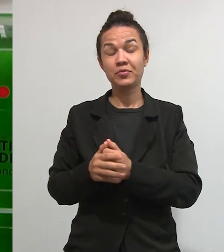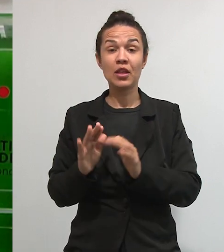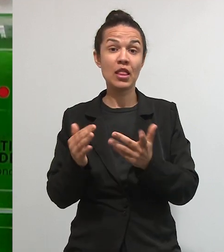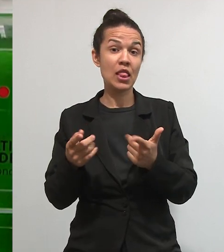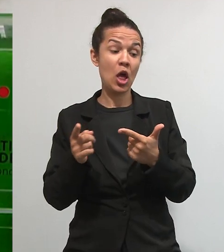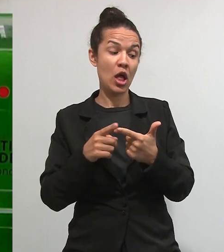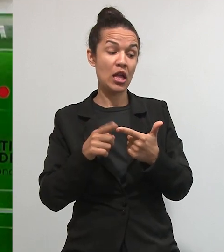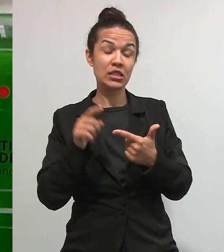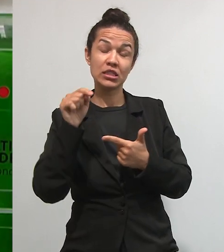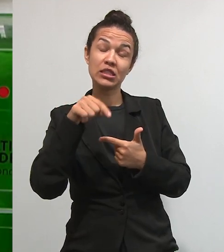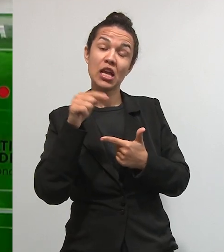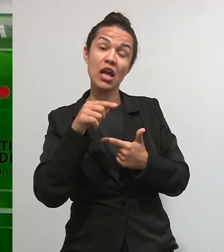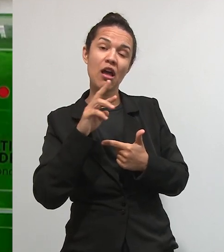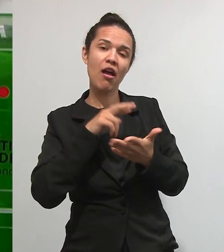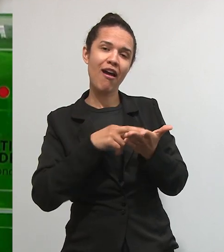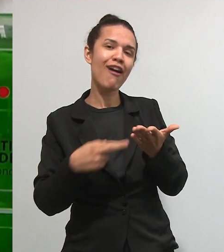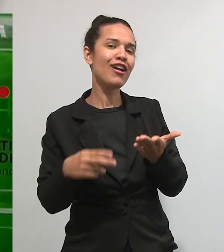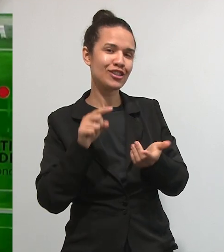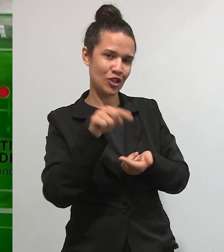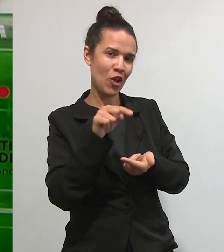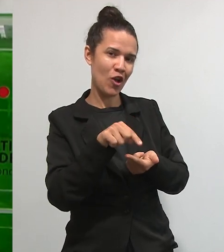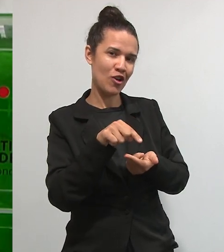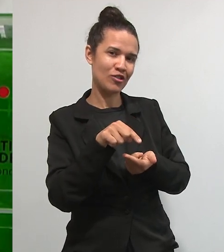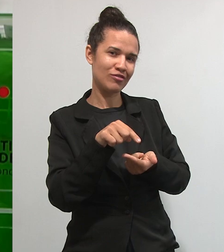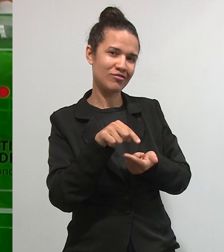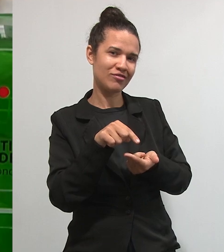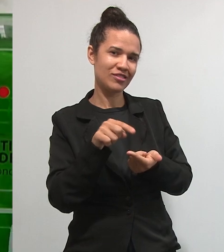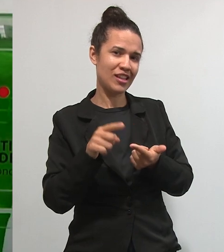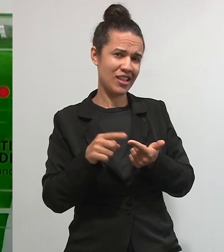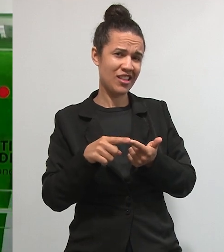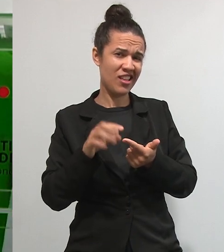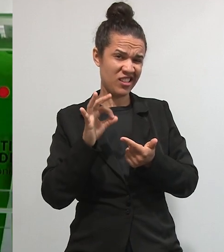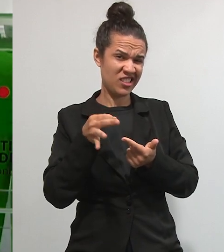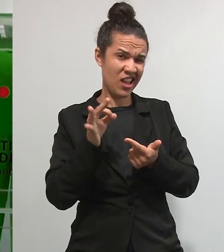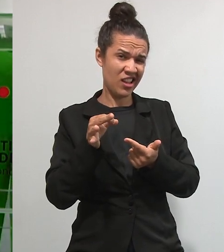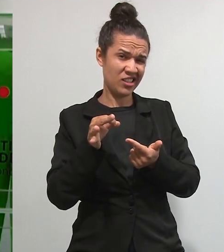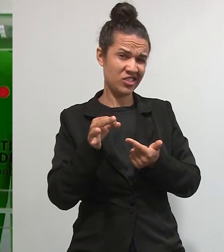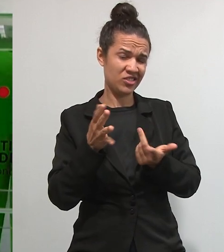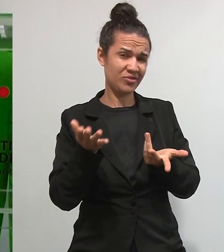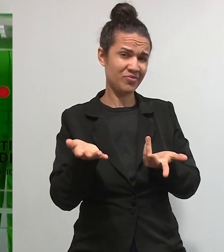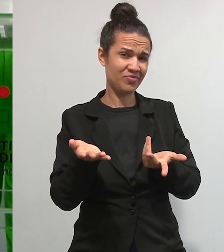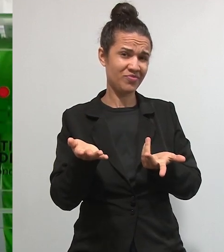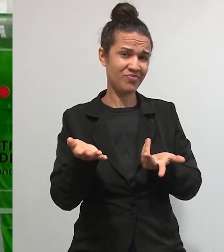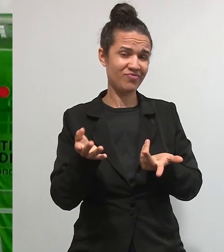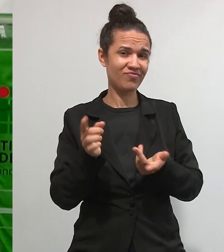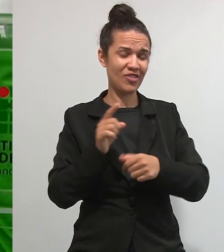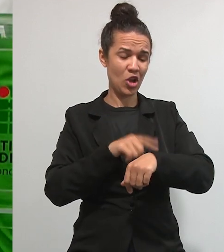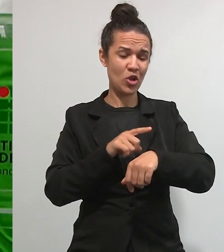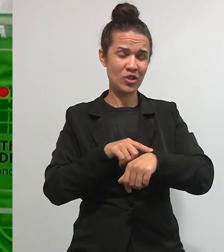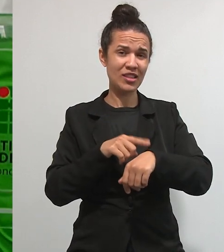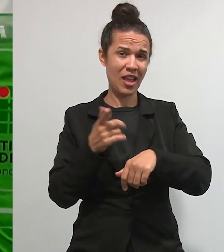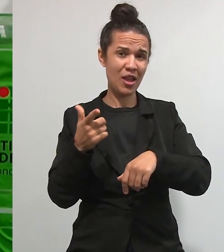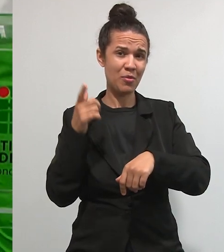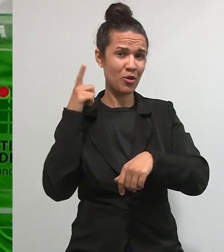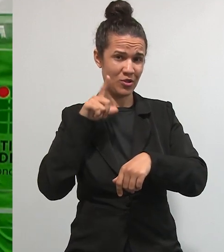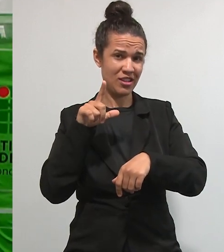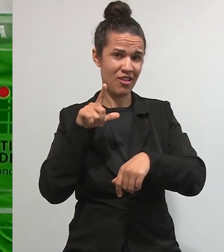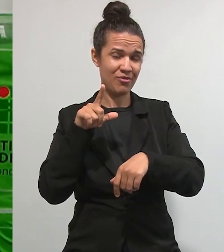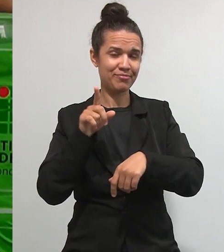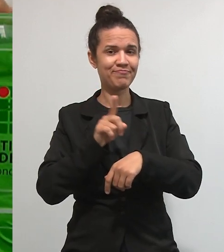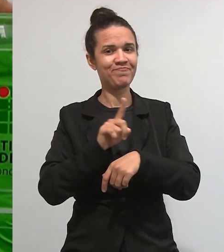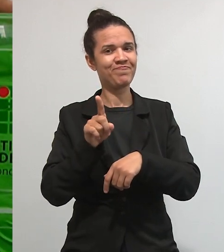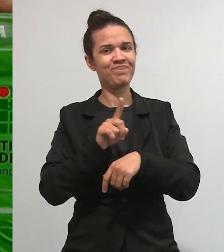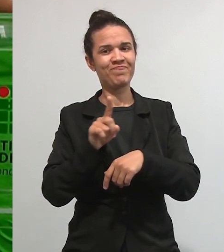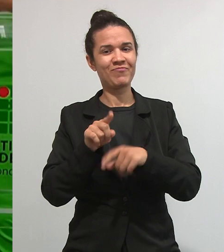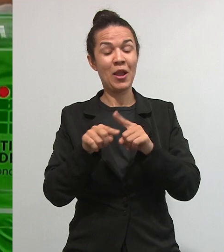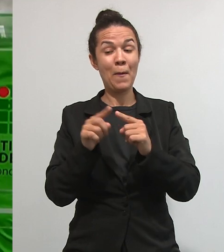tempestivo? Não foi, porque ele precisava ter tomado decisão lá 10 horas. Agora, tem a opção, e se você